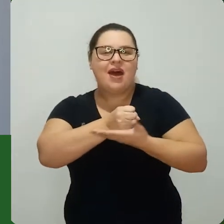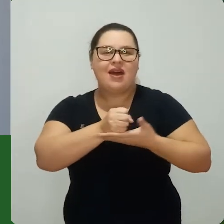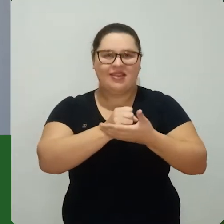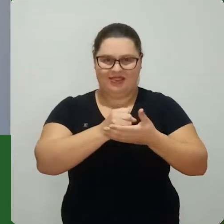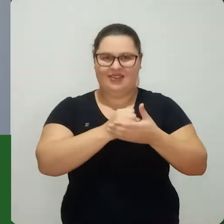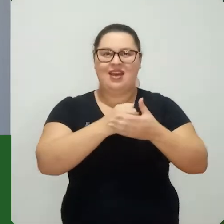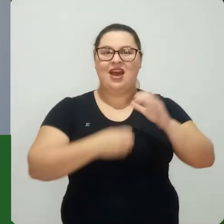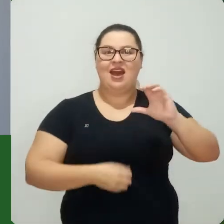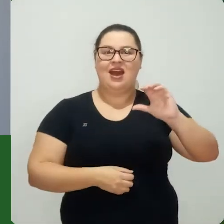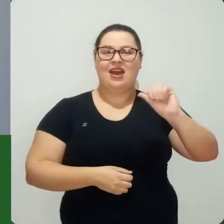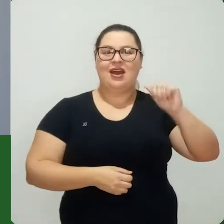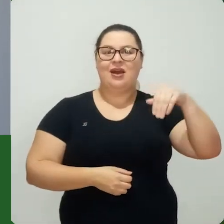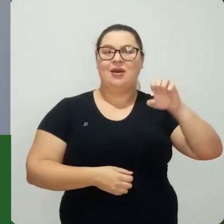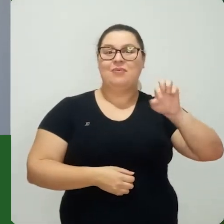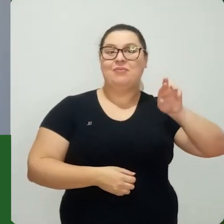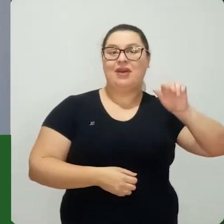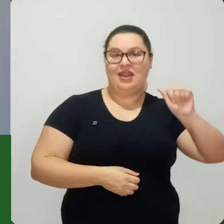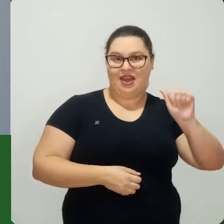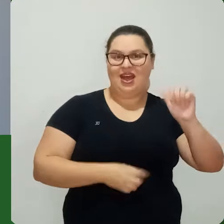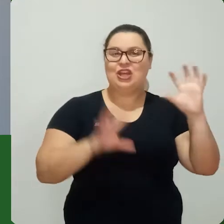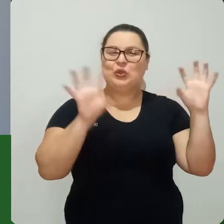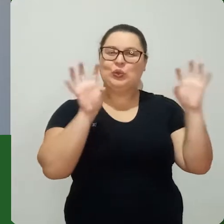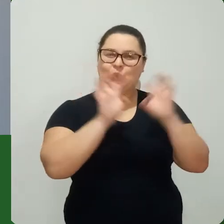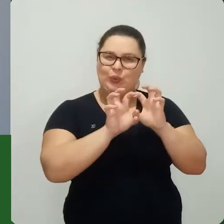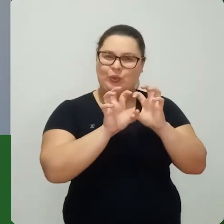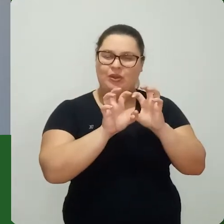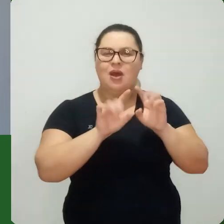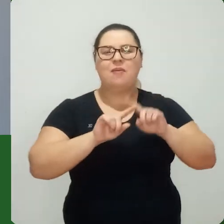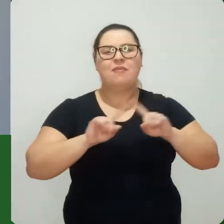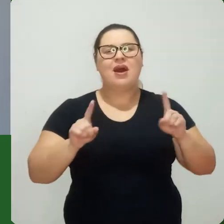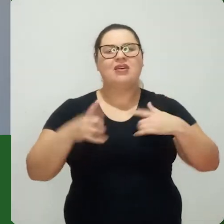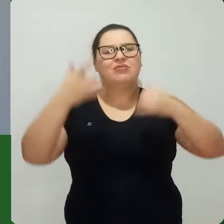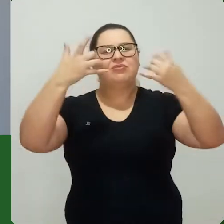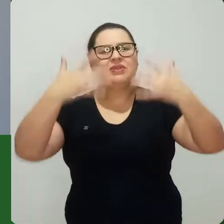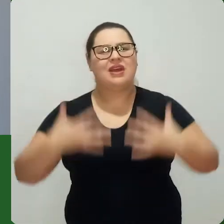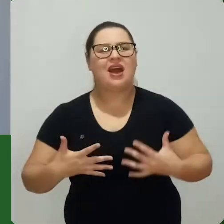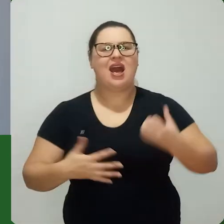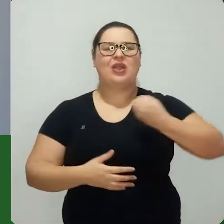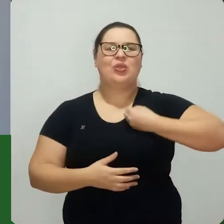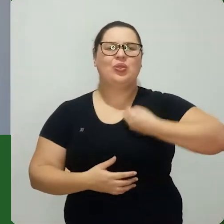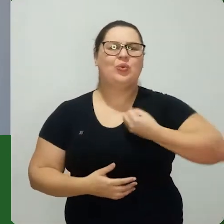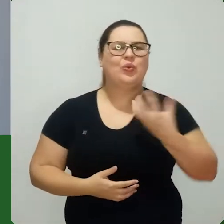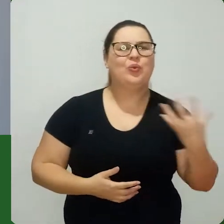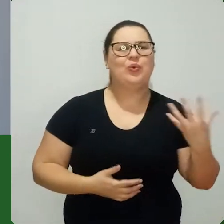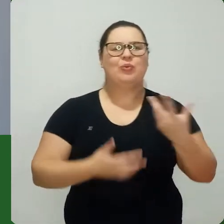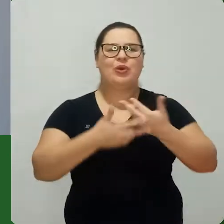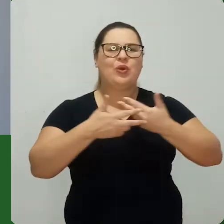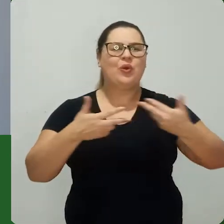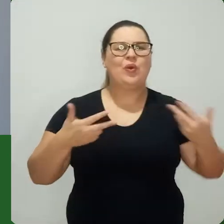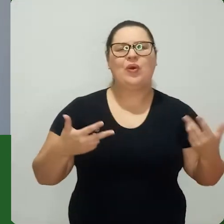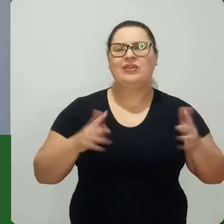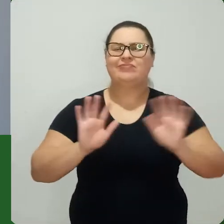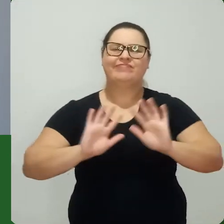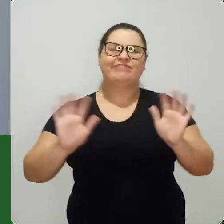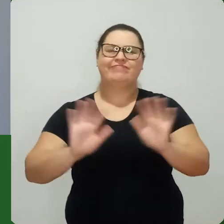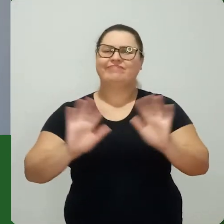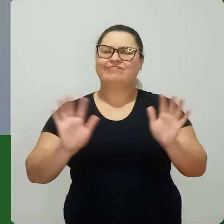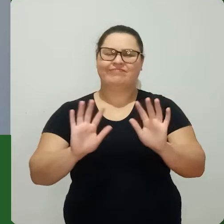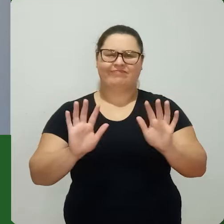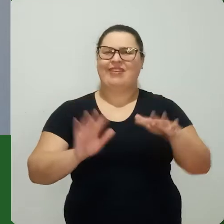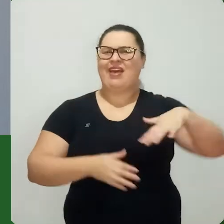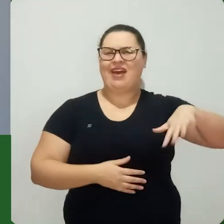mais criativa, de design, de fotografia, não curtem essa área. Mas não se preocupa, ela é importante, mas ela não vai